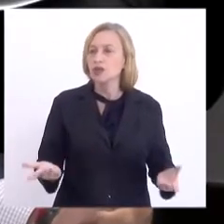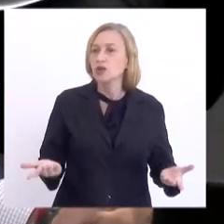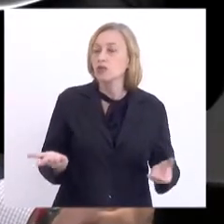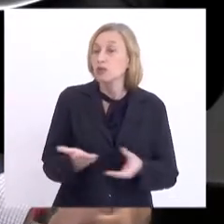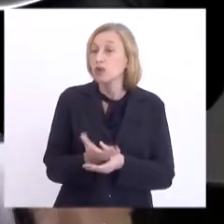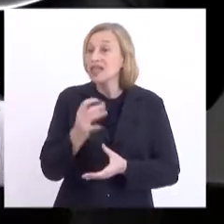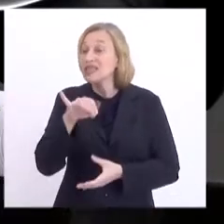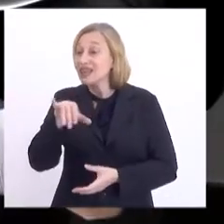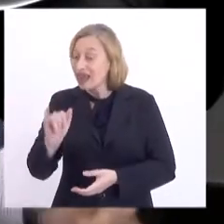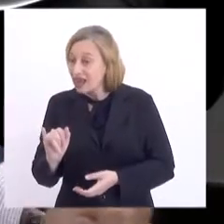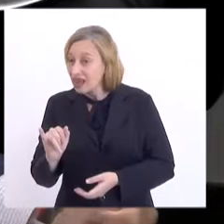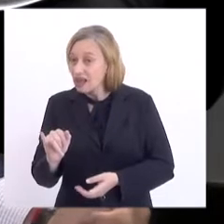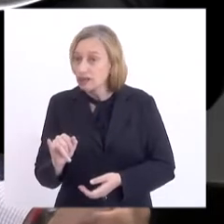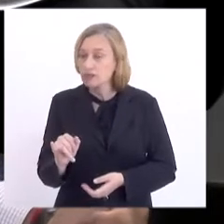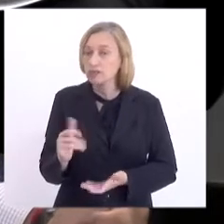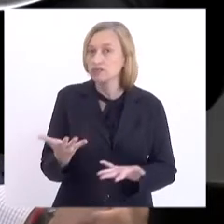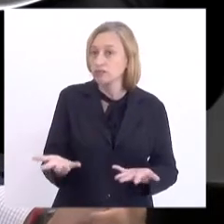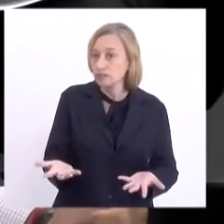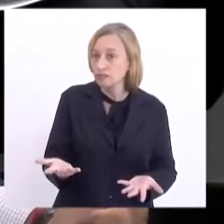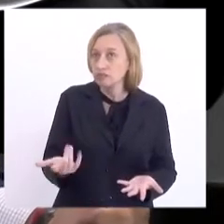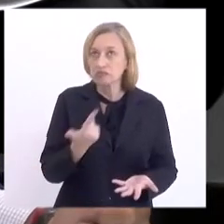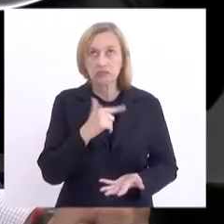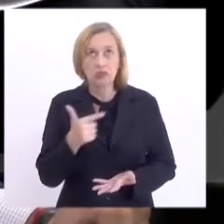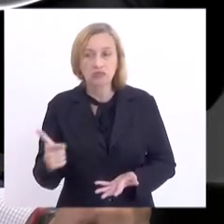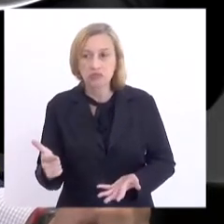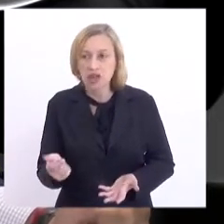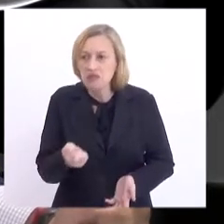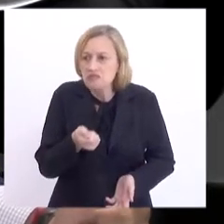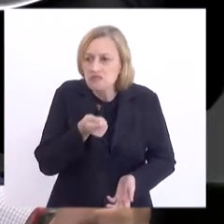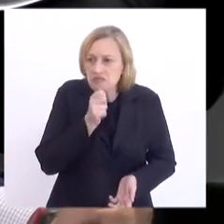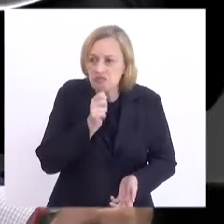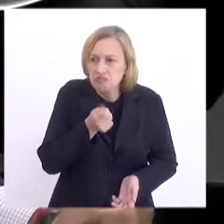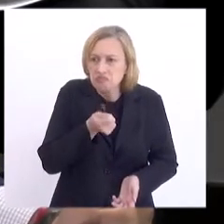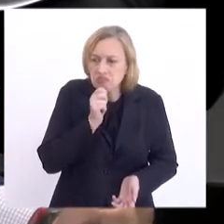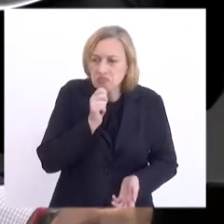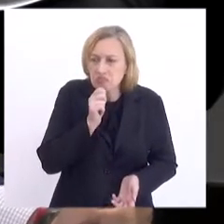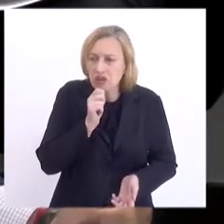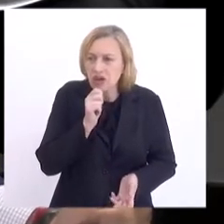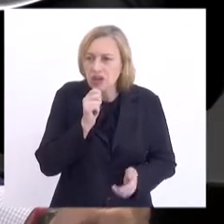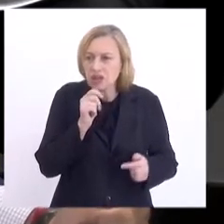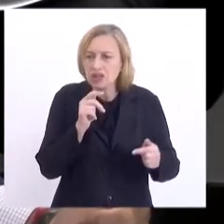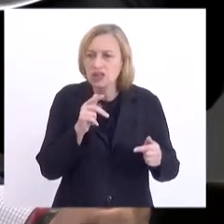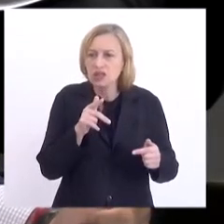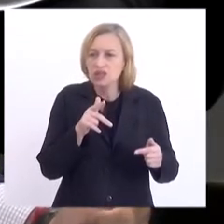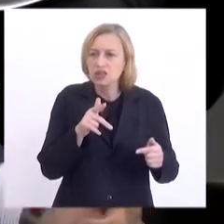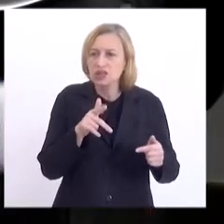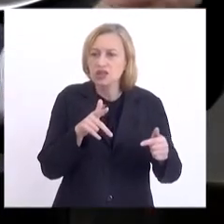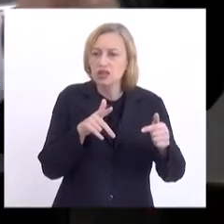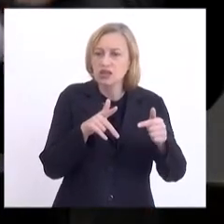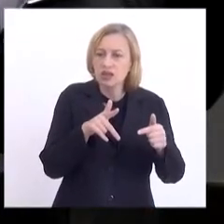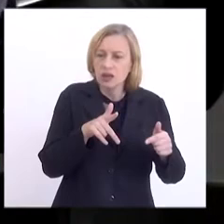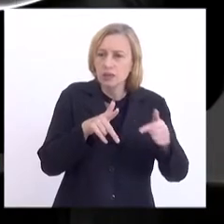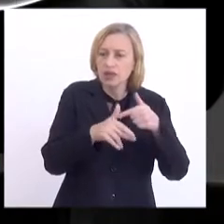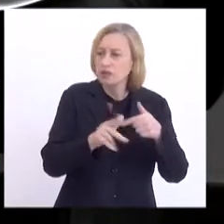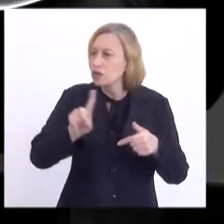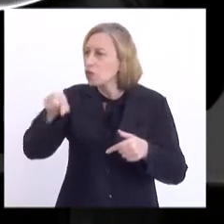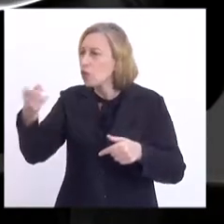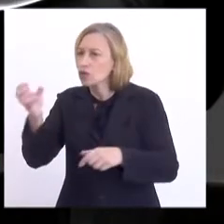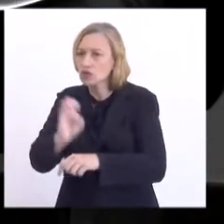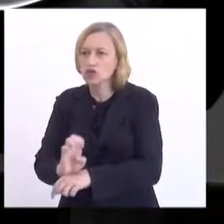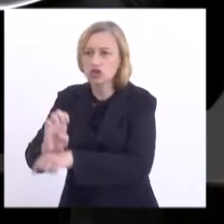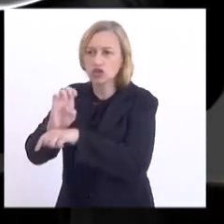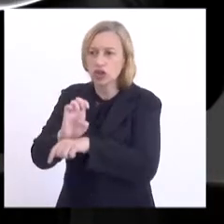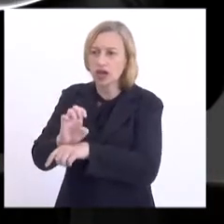não sei não que a gente não tem nenhuma restrição como outros estados que têm